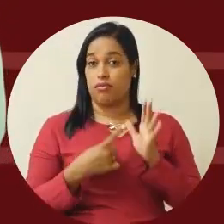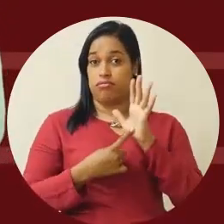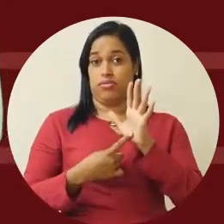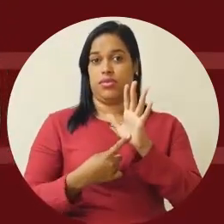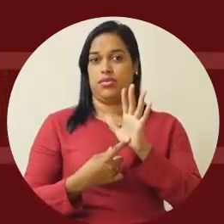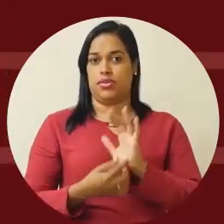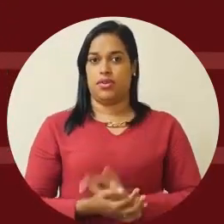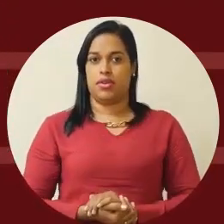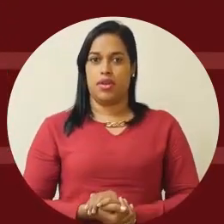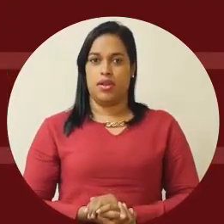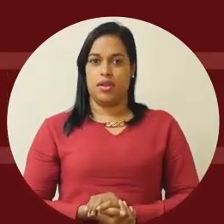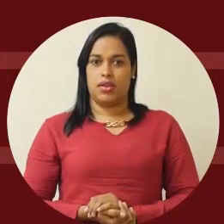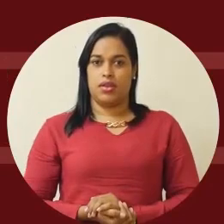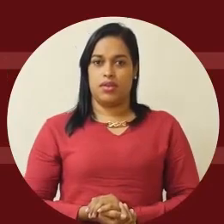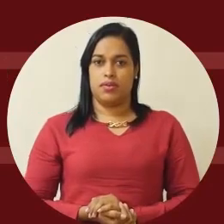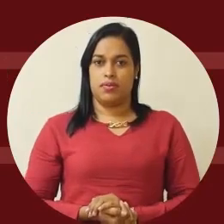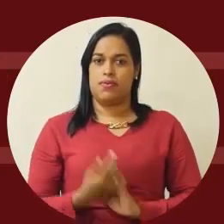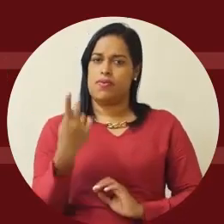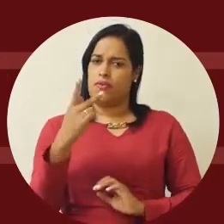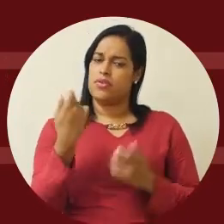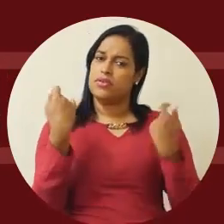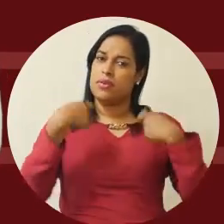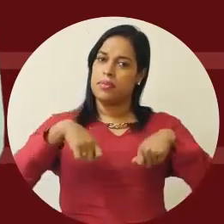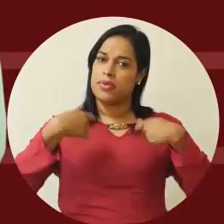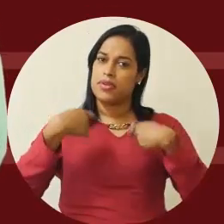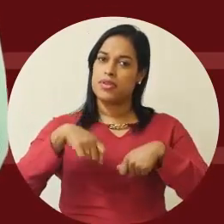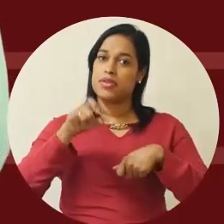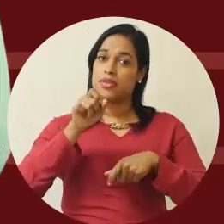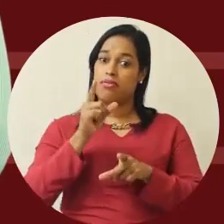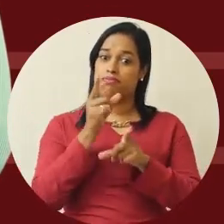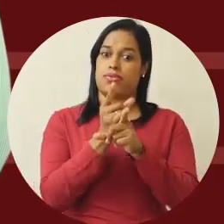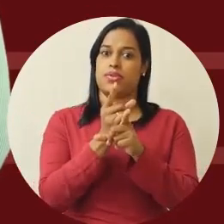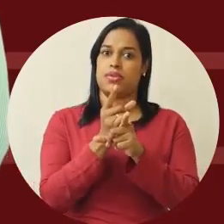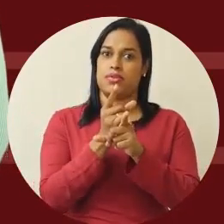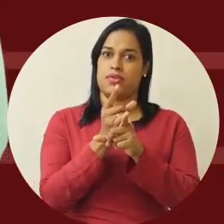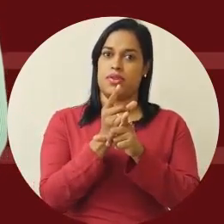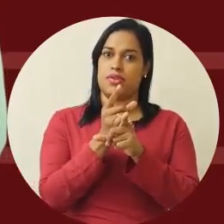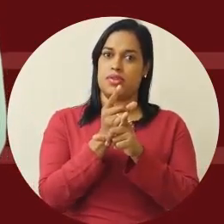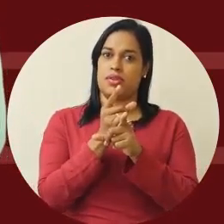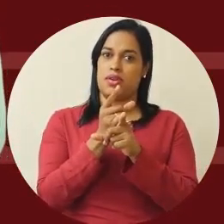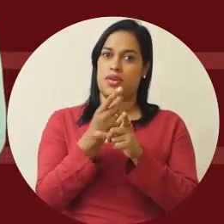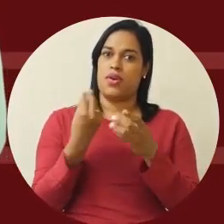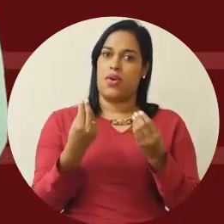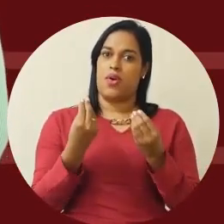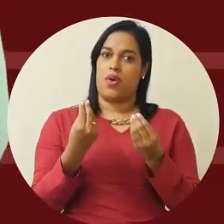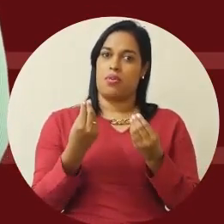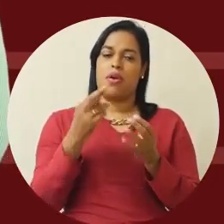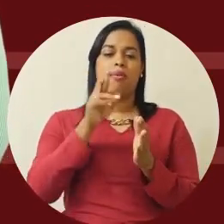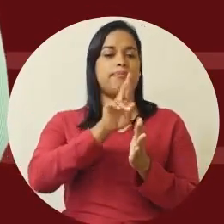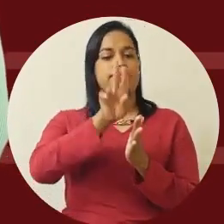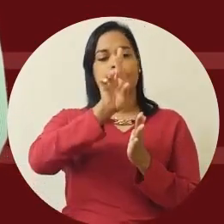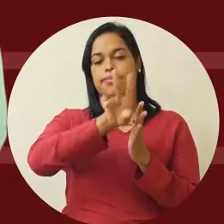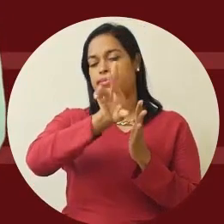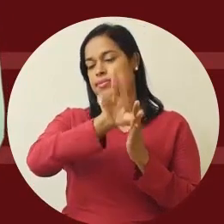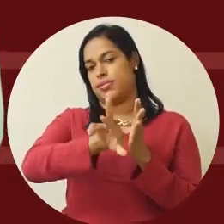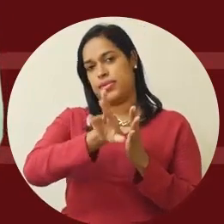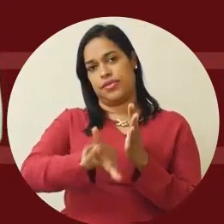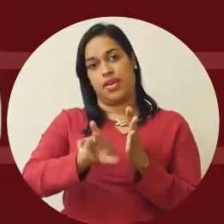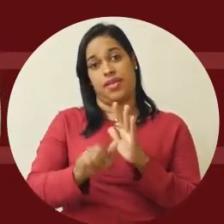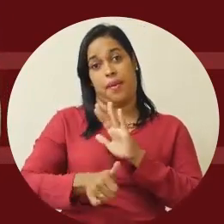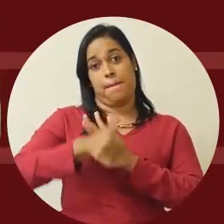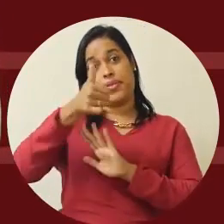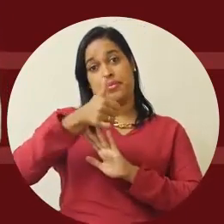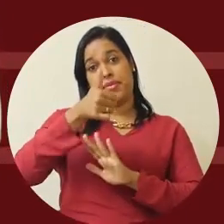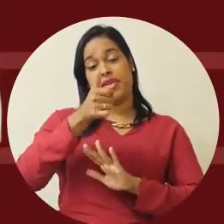presentes e você deve fazer essa identificação através de várias fontes a